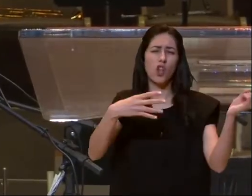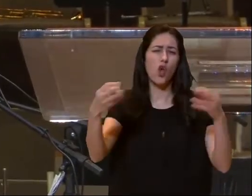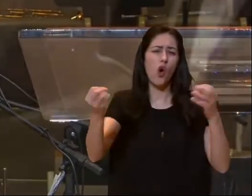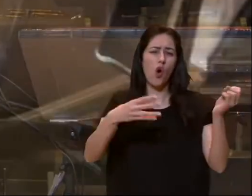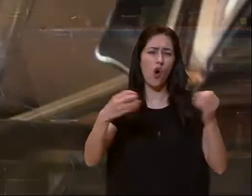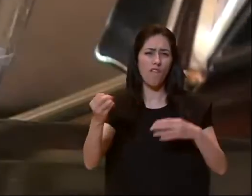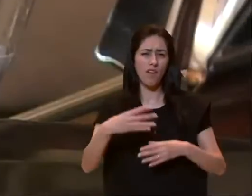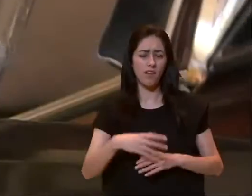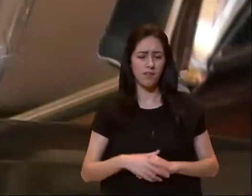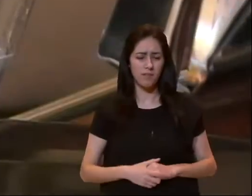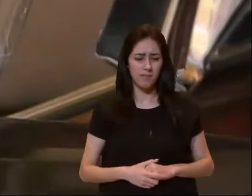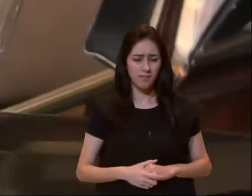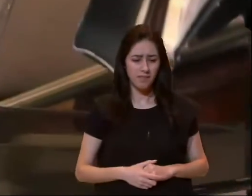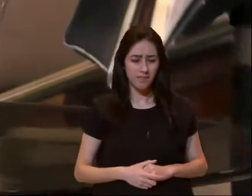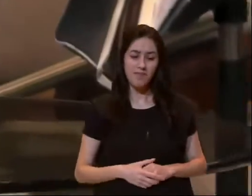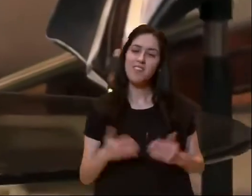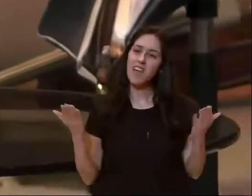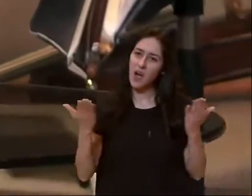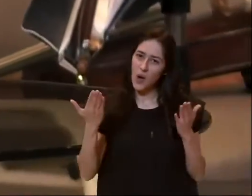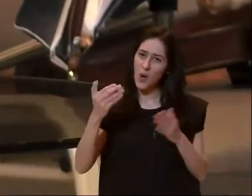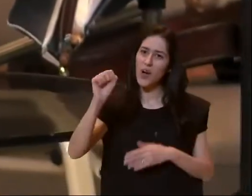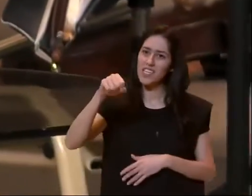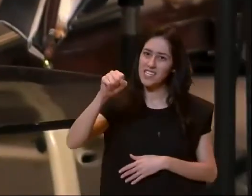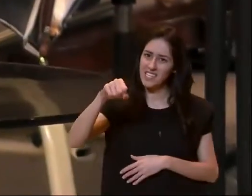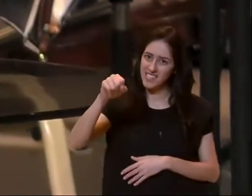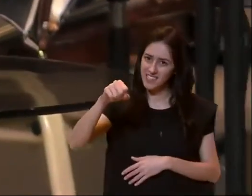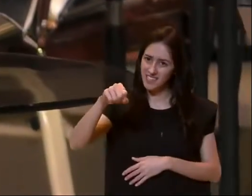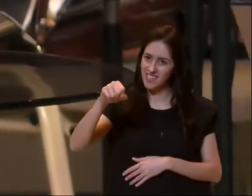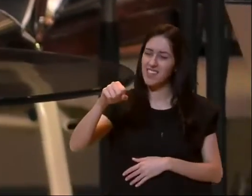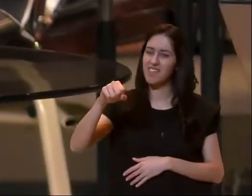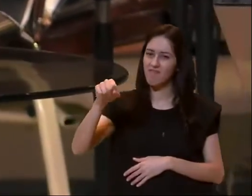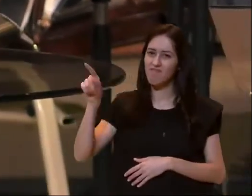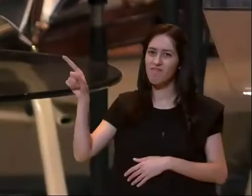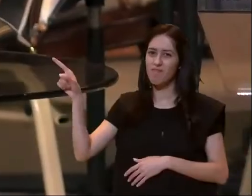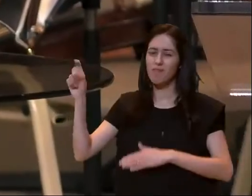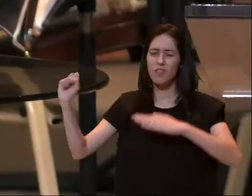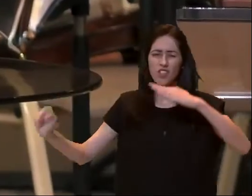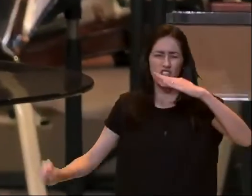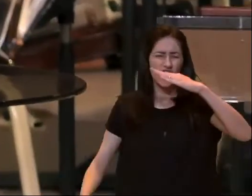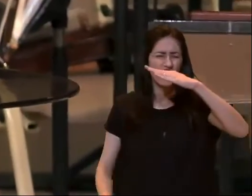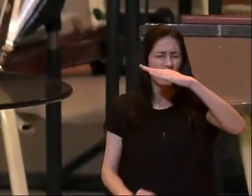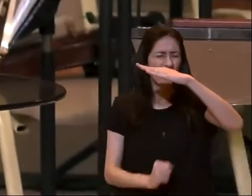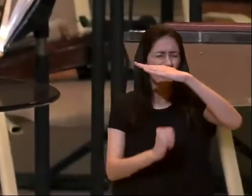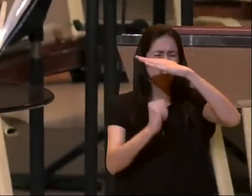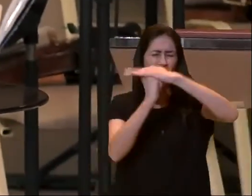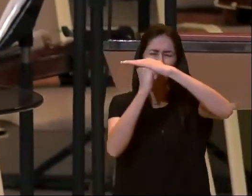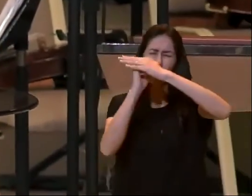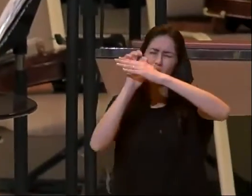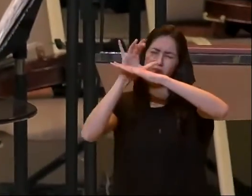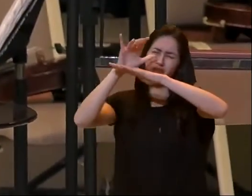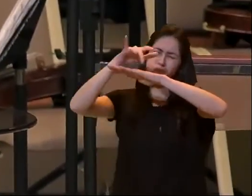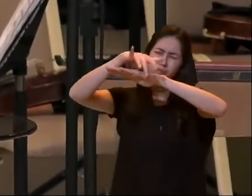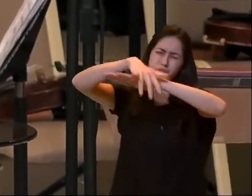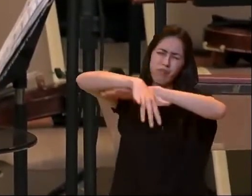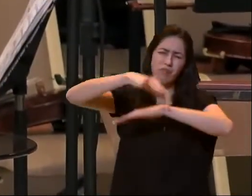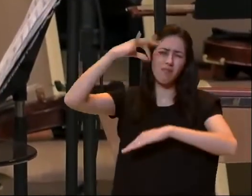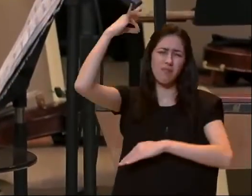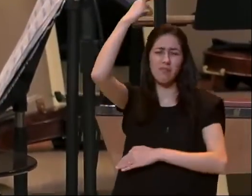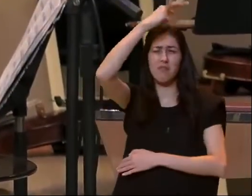nós, agora sim, estamos cheios do Espírito de